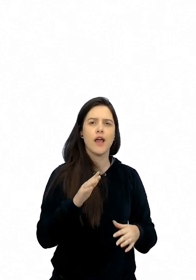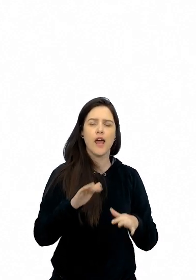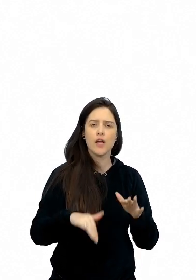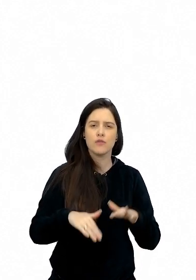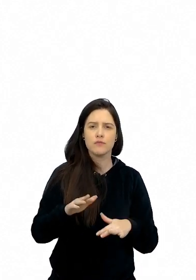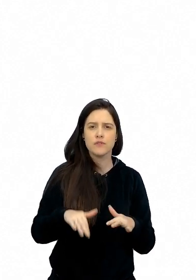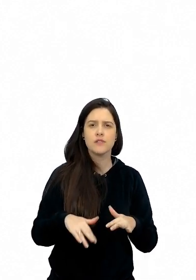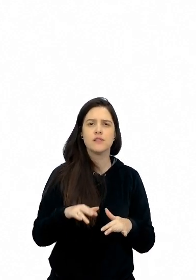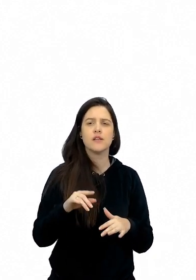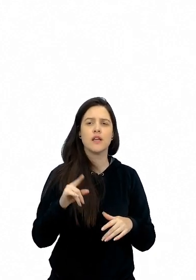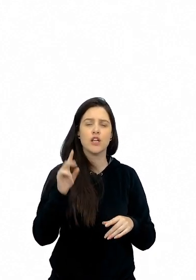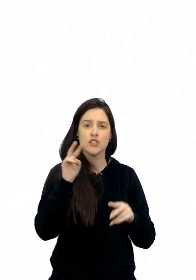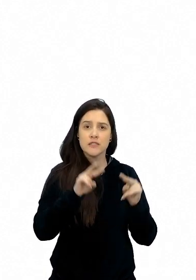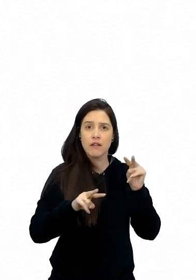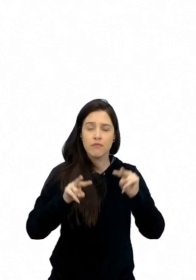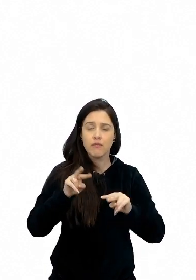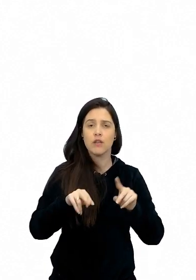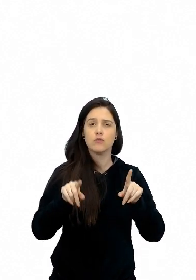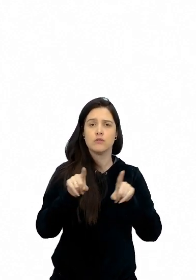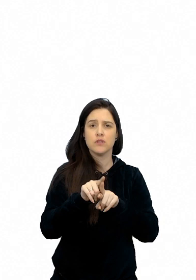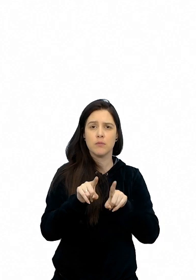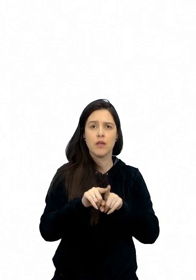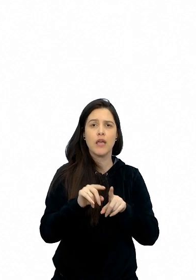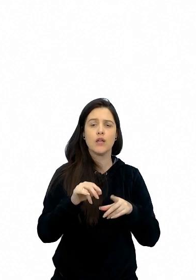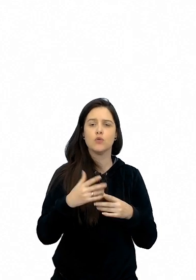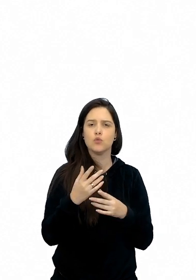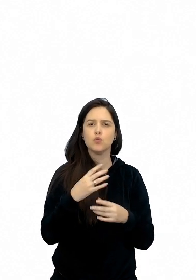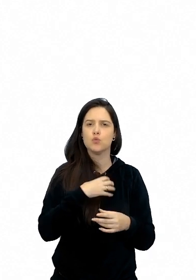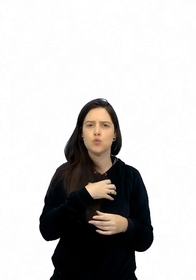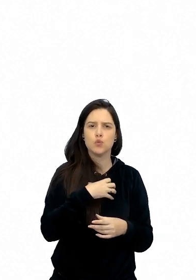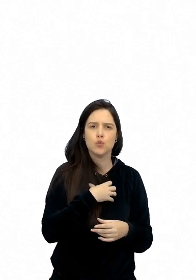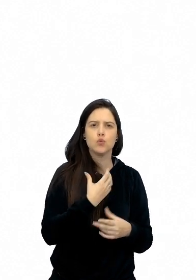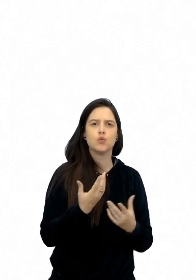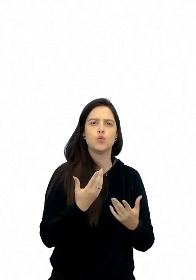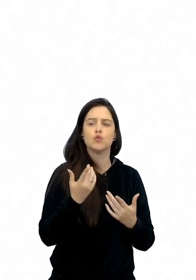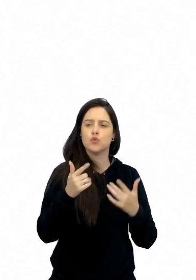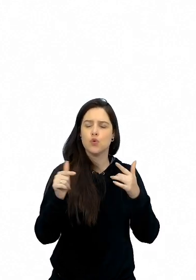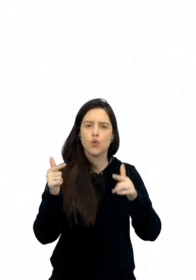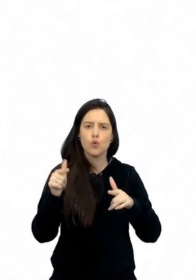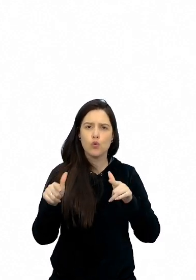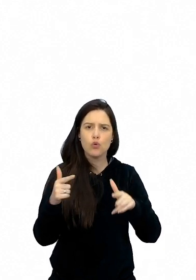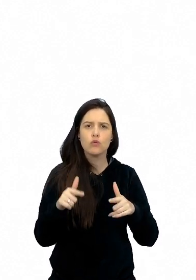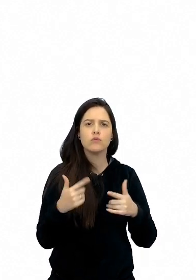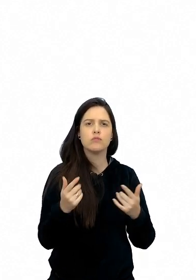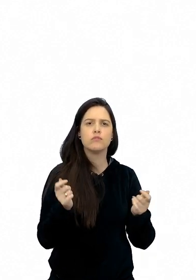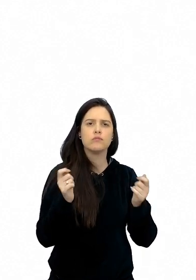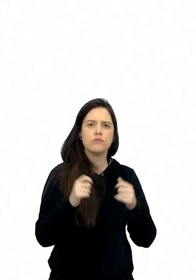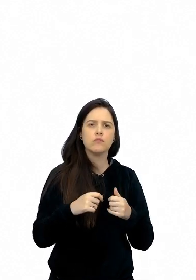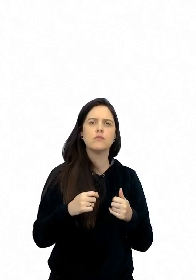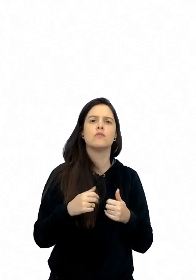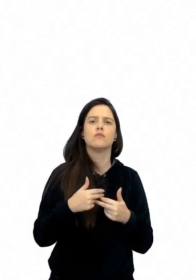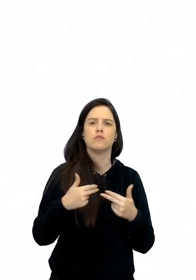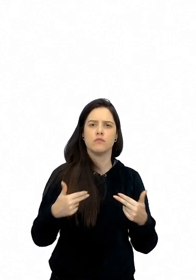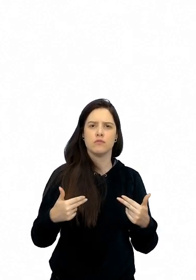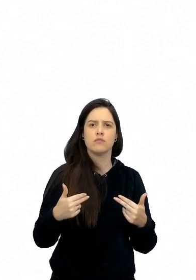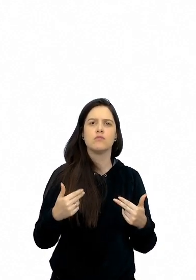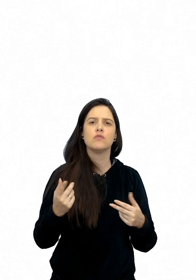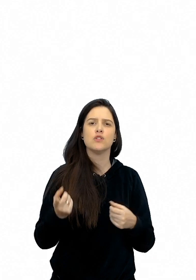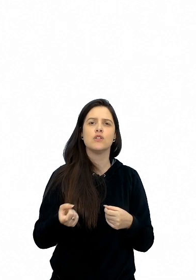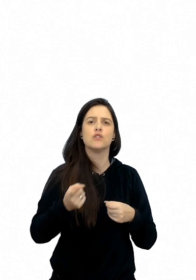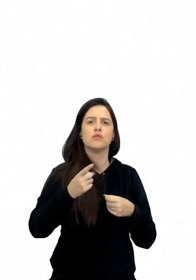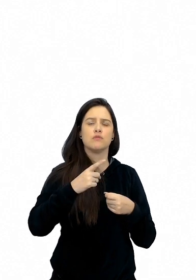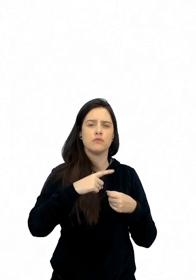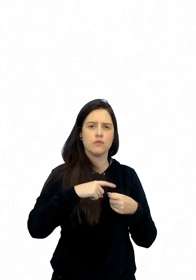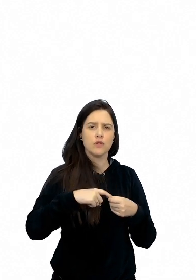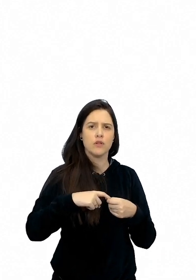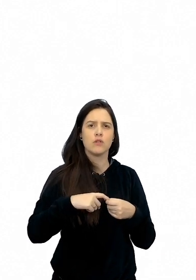detalhes que a gente está vendo, né, sobre frações, sobre os tipos de ângulos, né, quanto mais repertório a gente vai usando